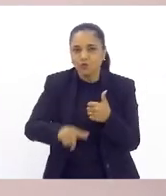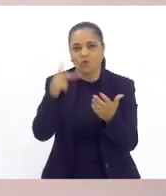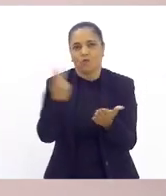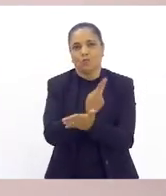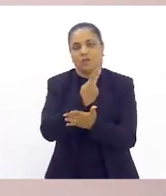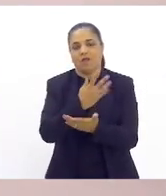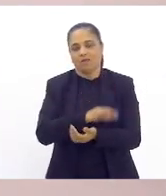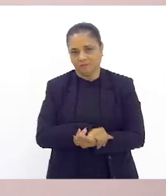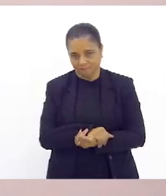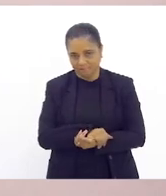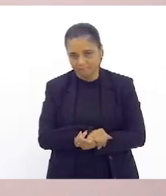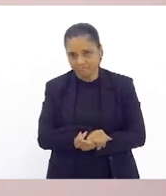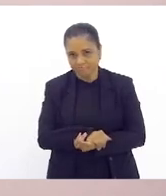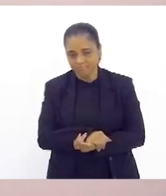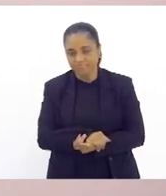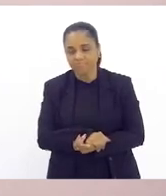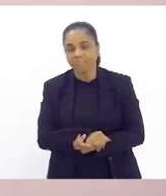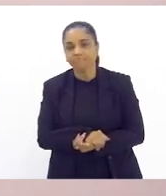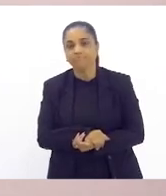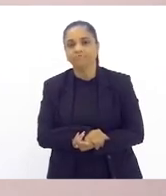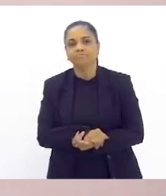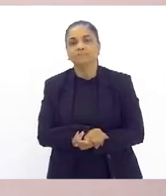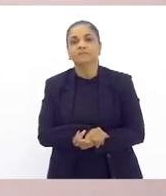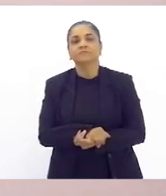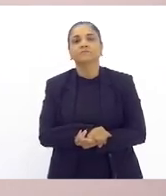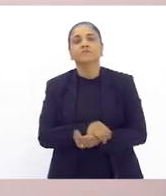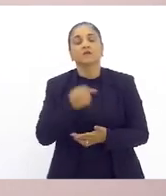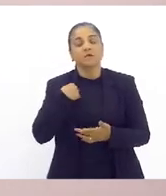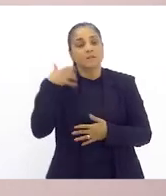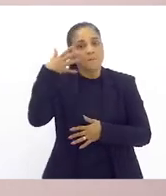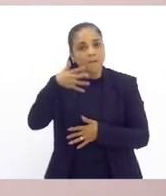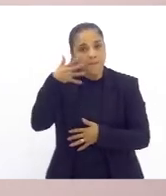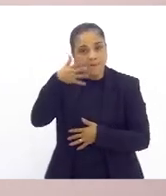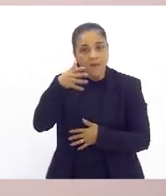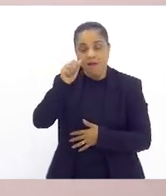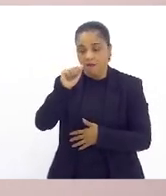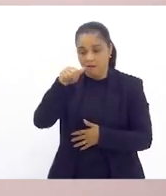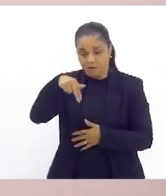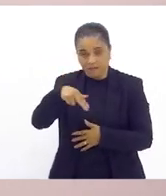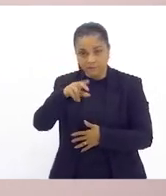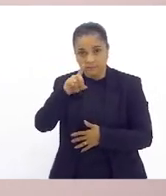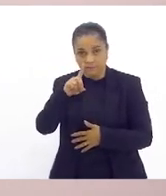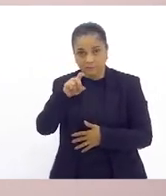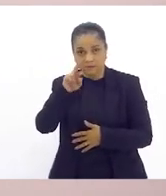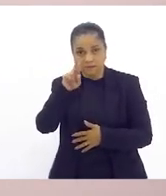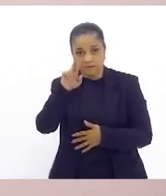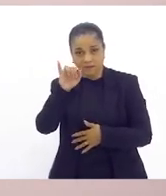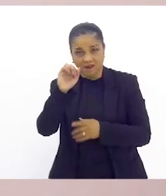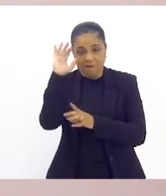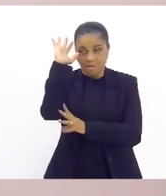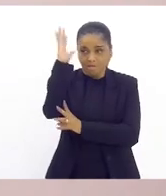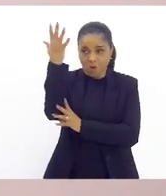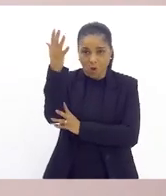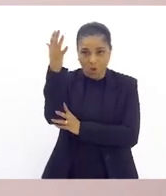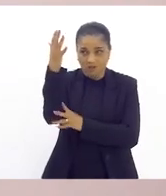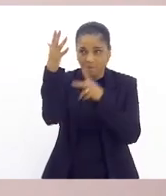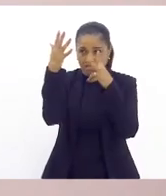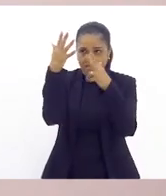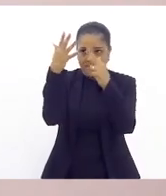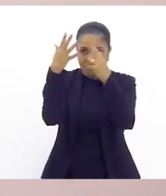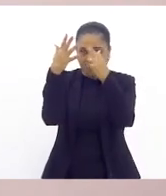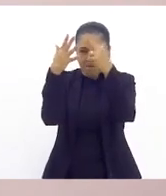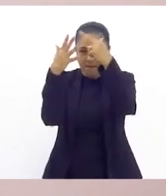tá mas que isso foi falado aqui pela André também a questão da poda é um